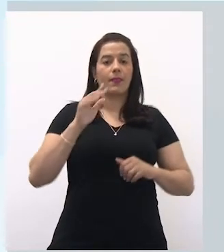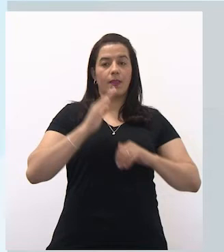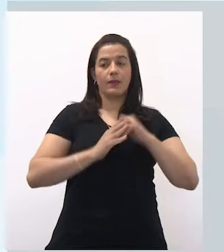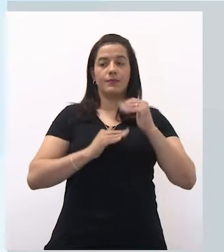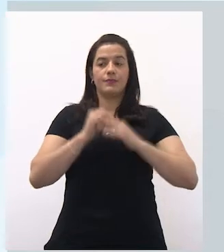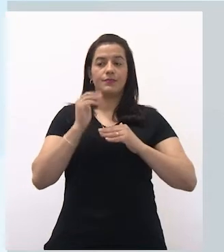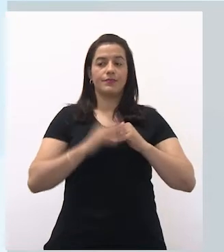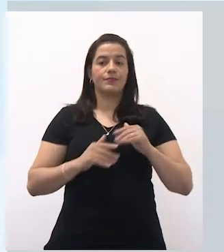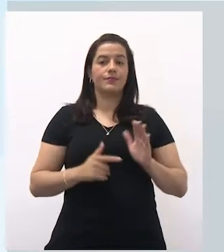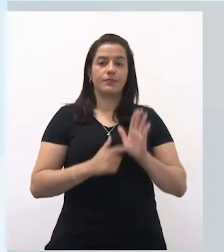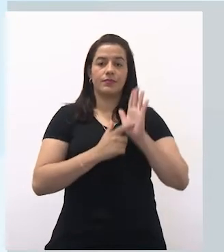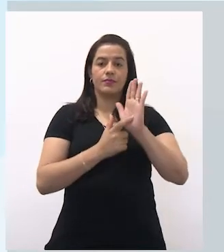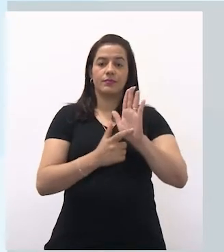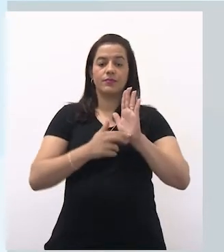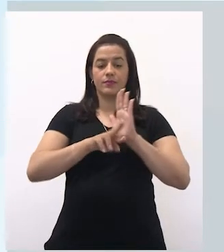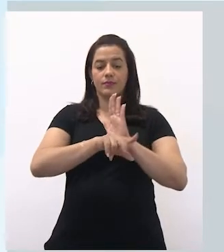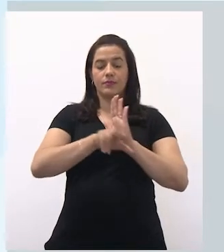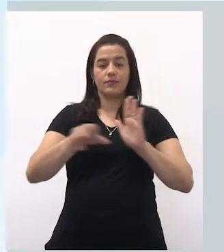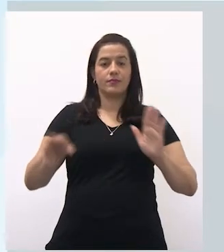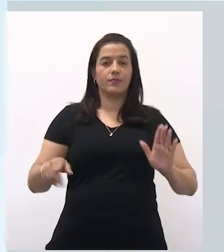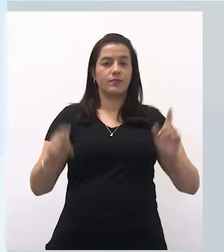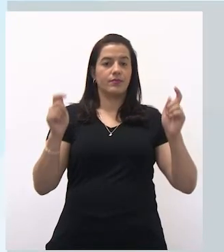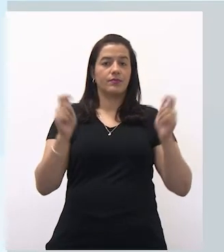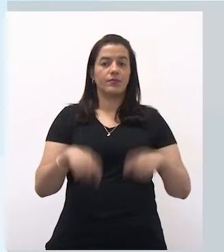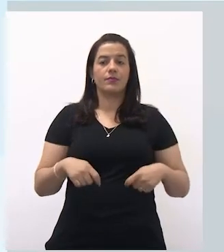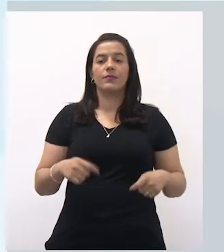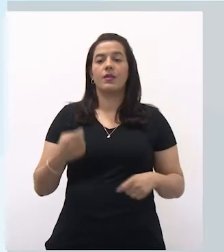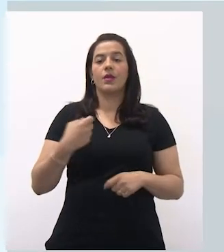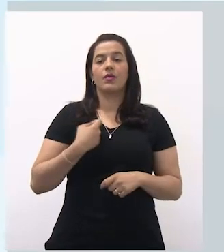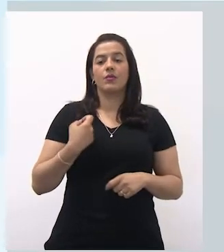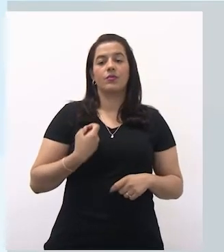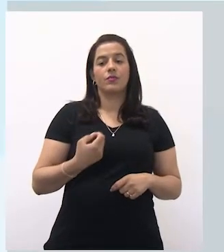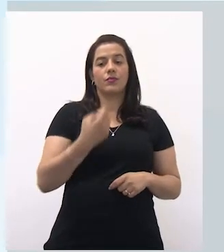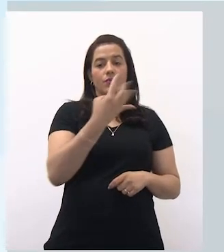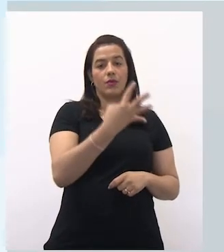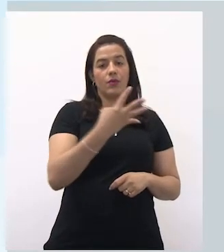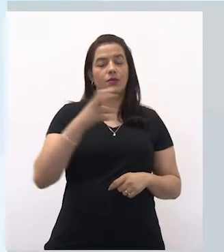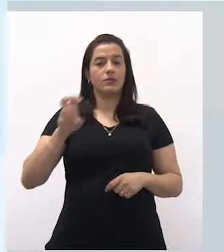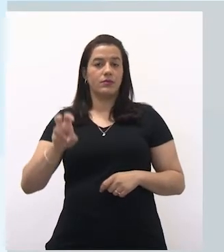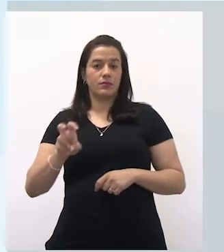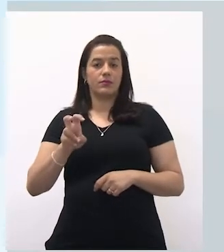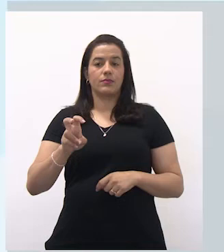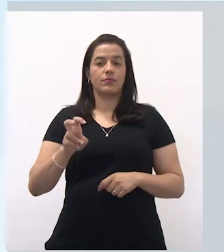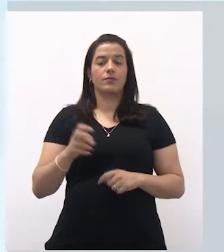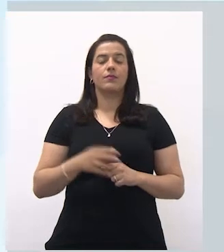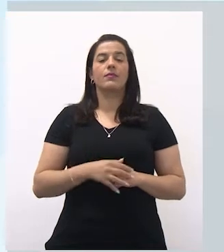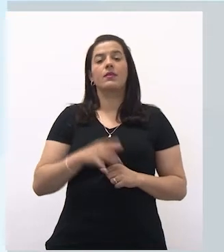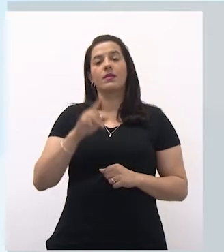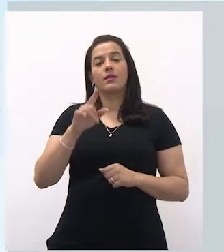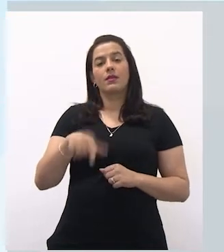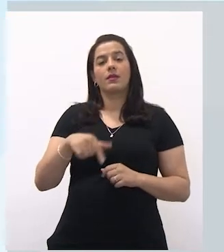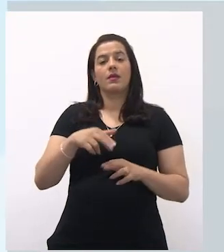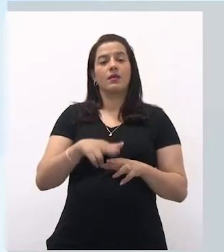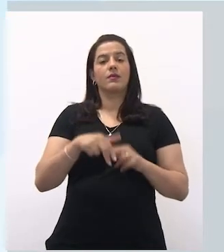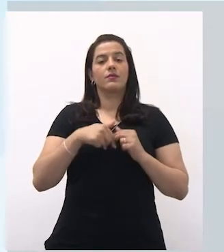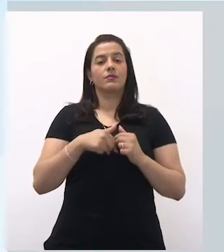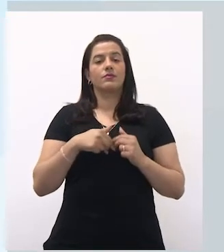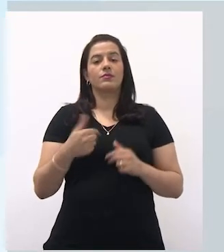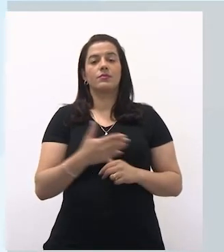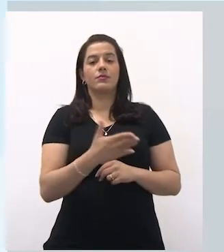apresenta em níveis diferentes. Ela apresenta no nível 4 e apresenta no nível 5. Justamente o que vai